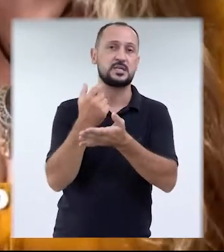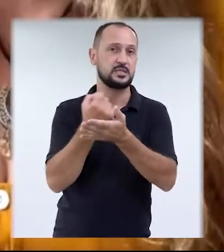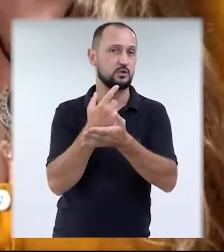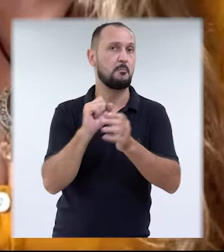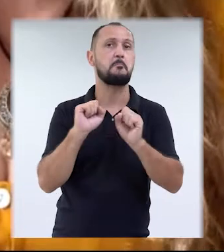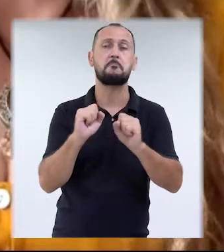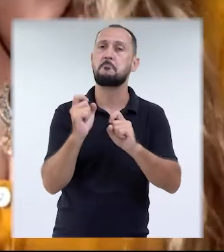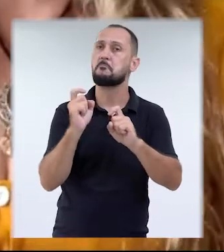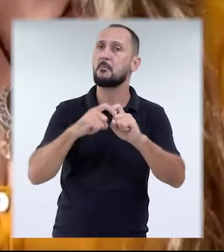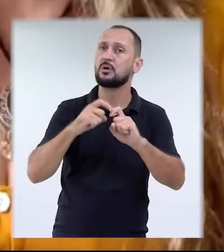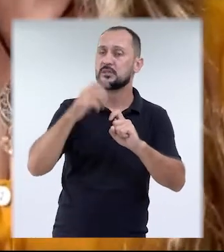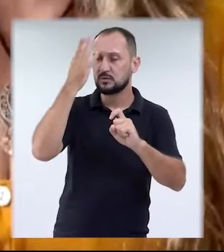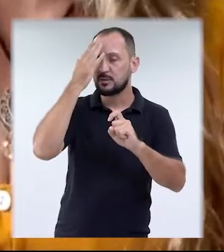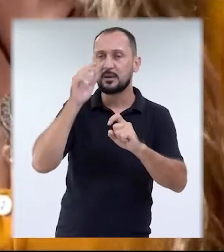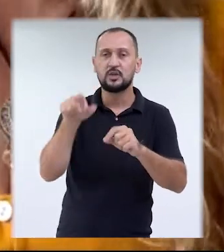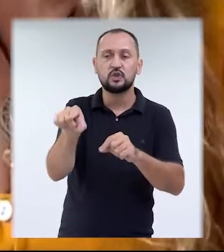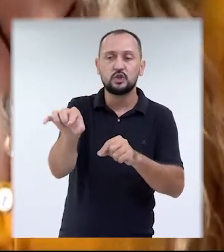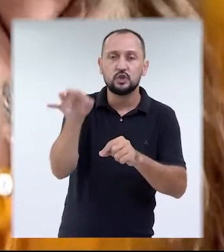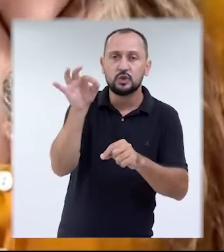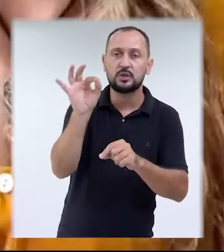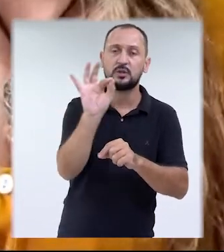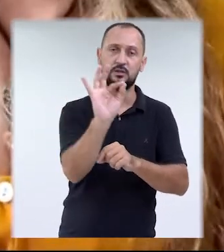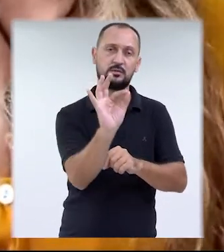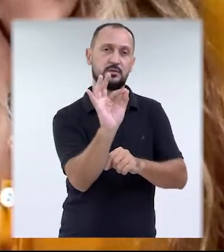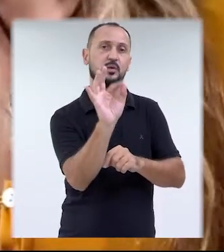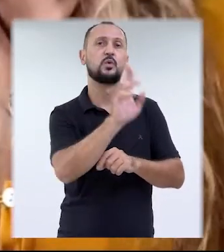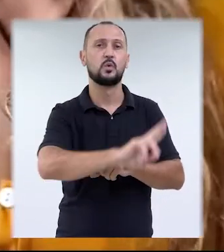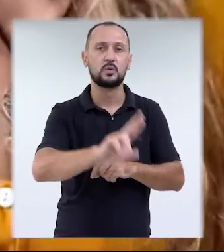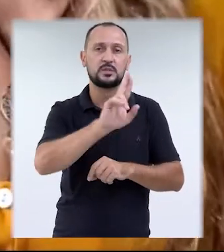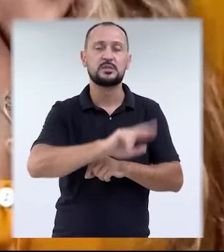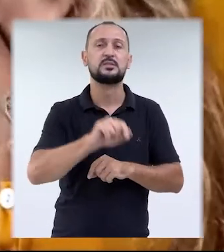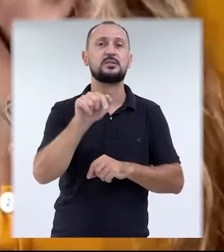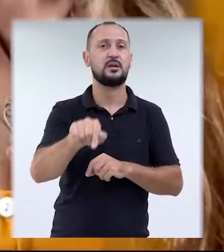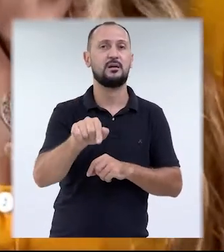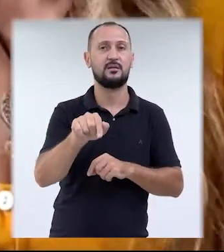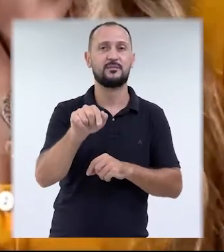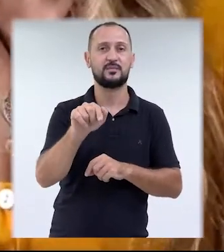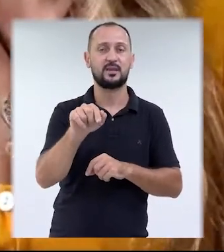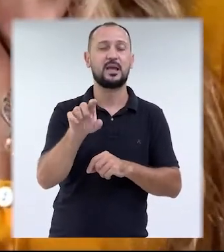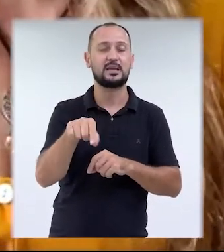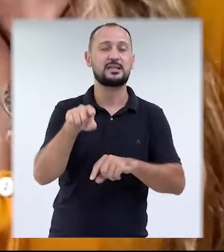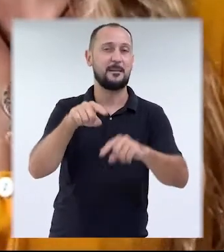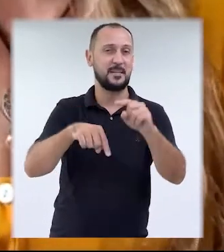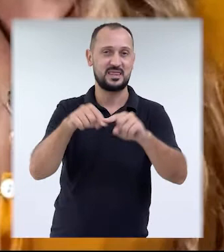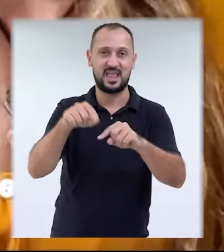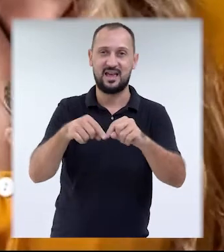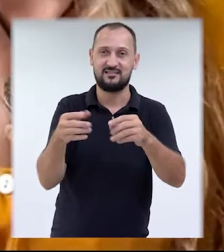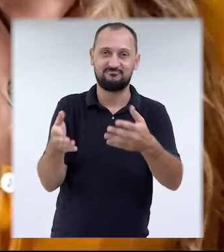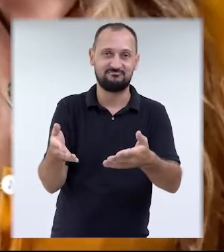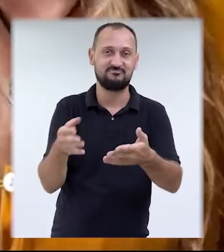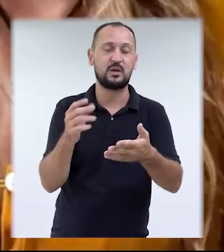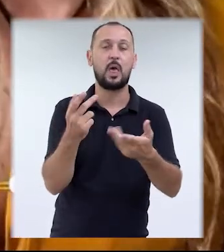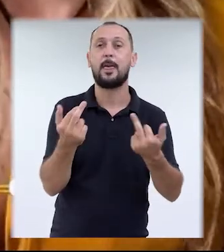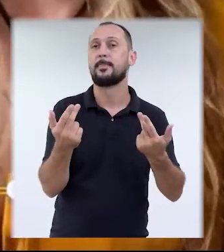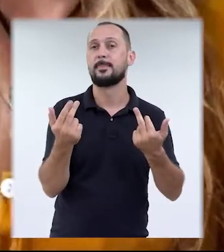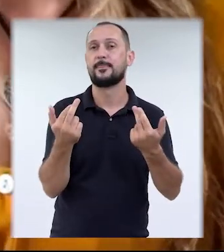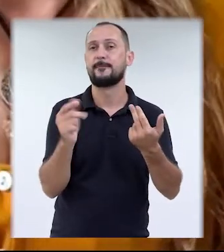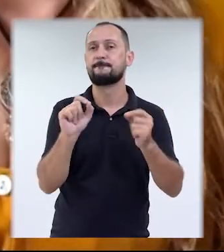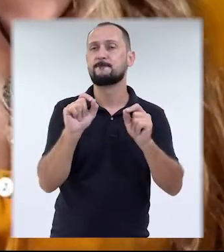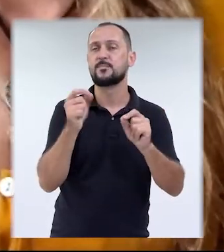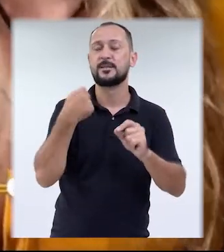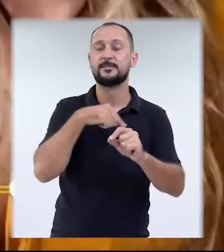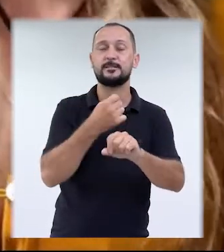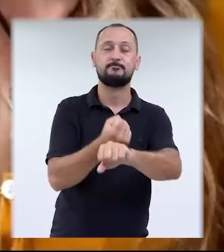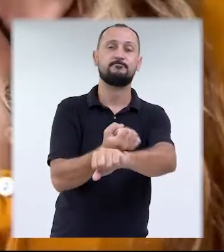algo medicinal, se a gente souber extrair e souber manipular essa substância. Então, é como se